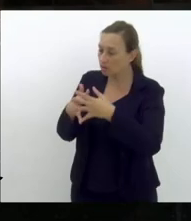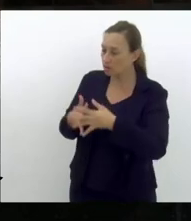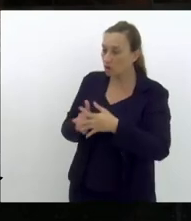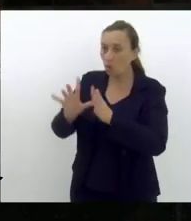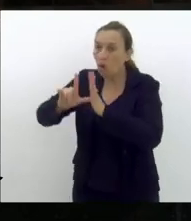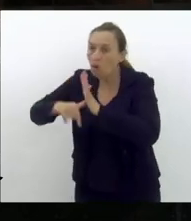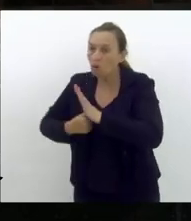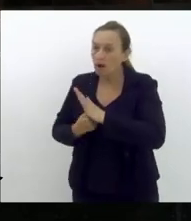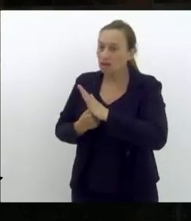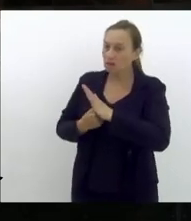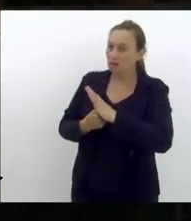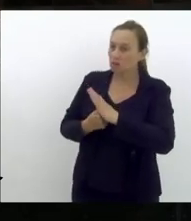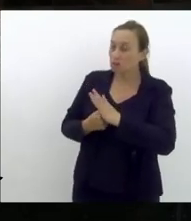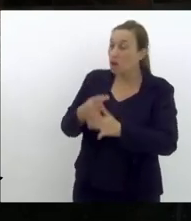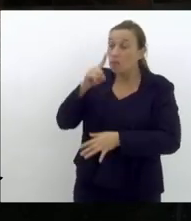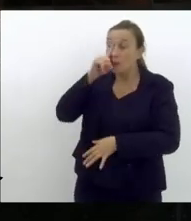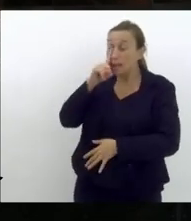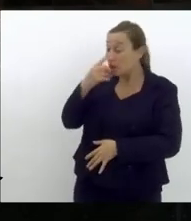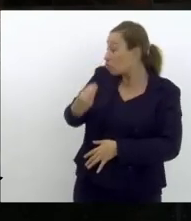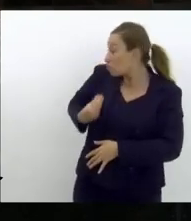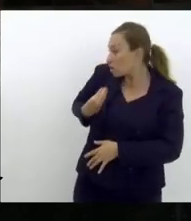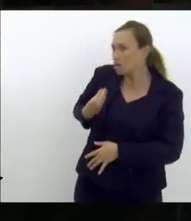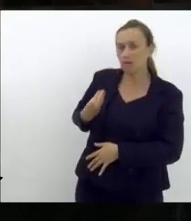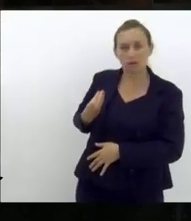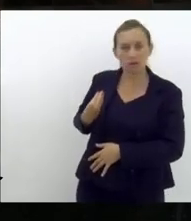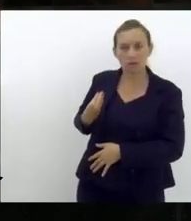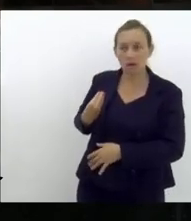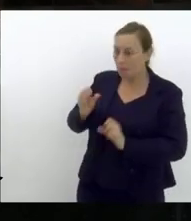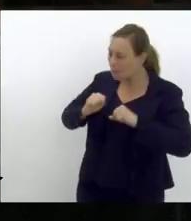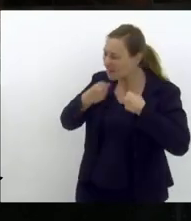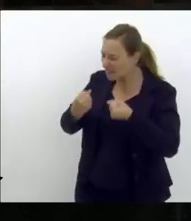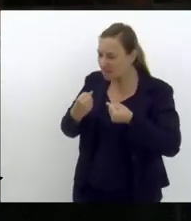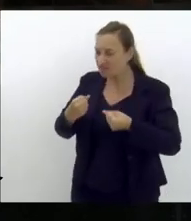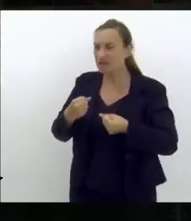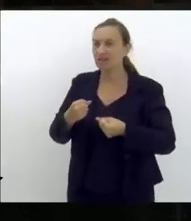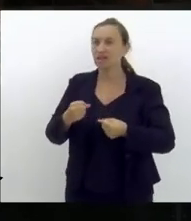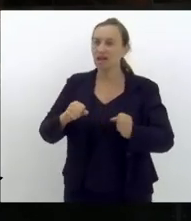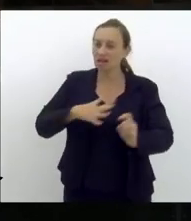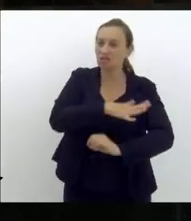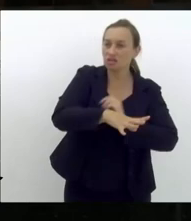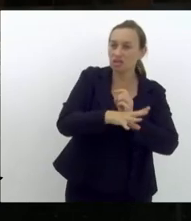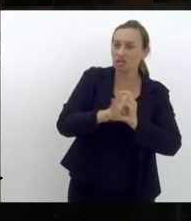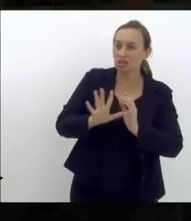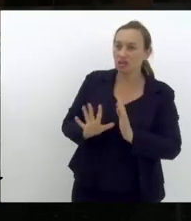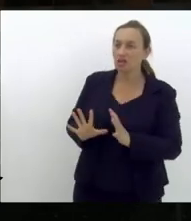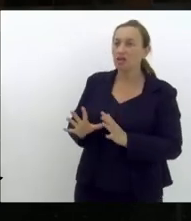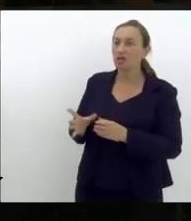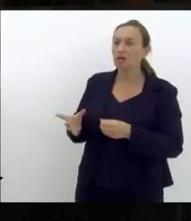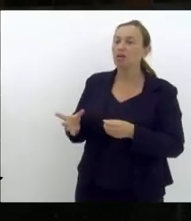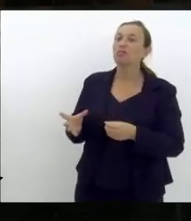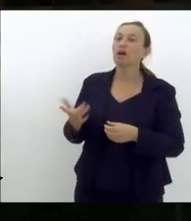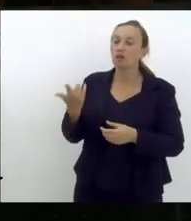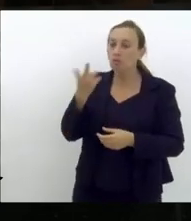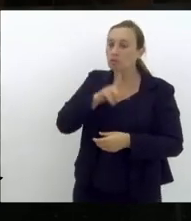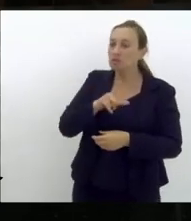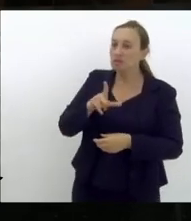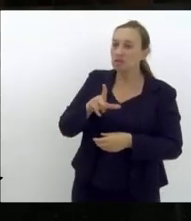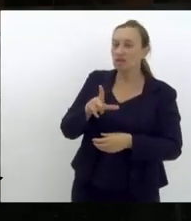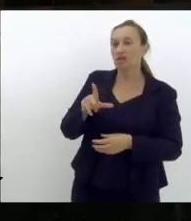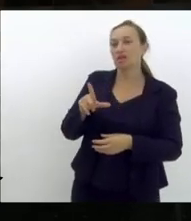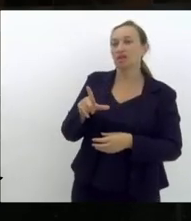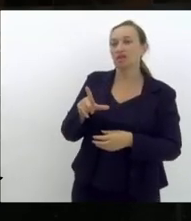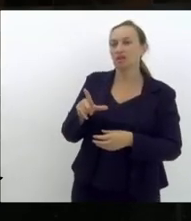colocaram suas vidas em risco para defender a sociedade para recuperarem aquele caminhão repito